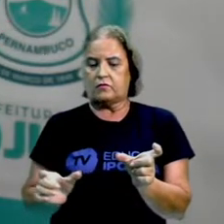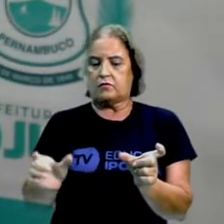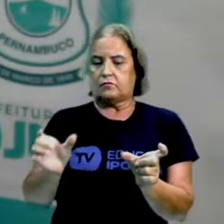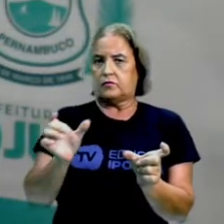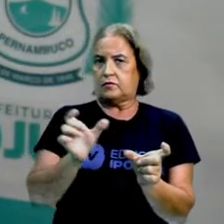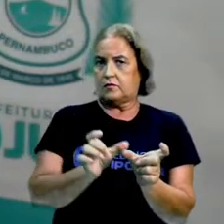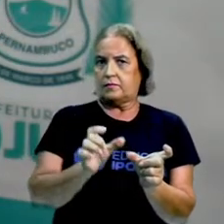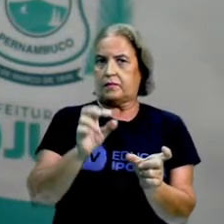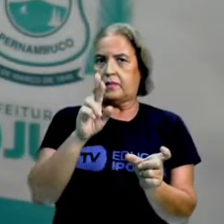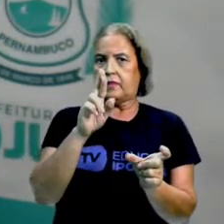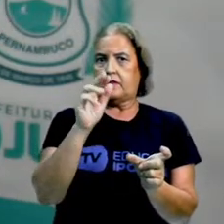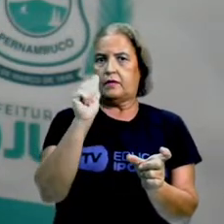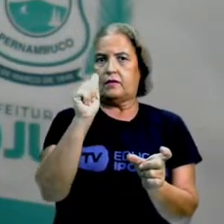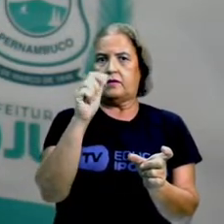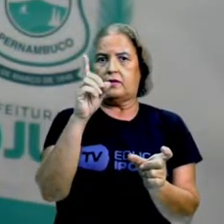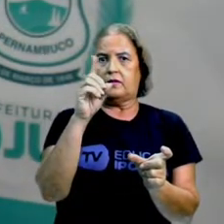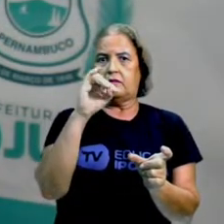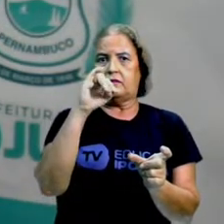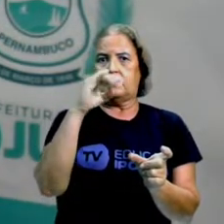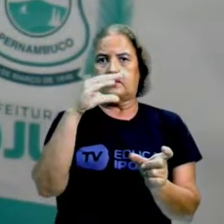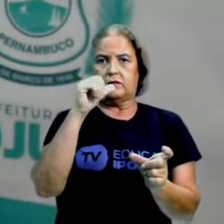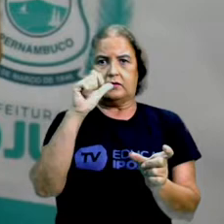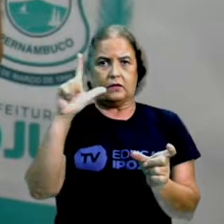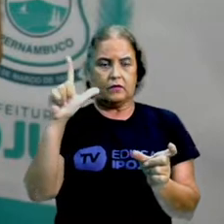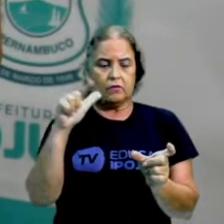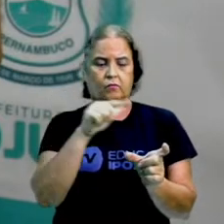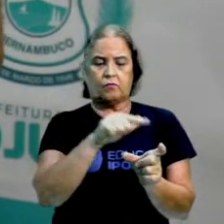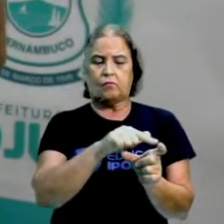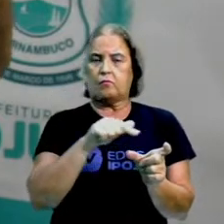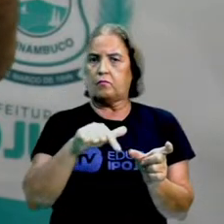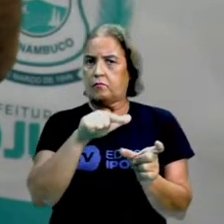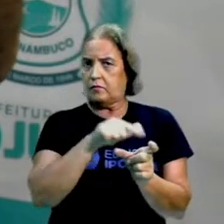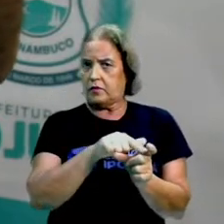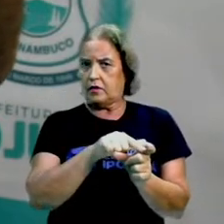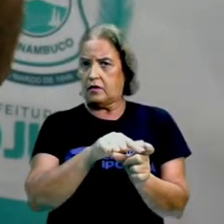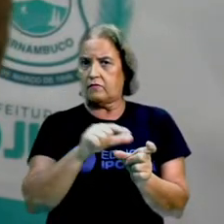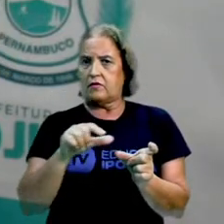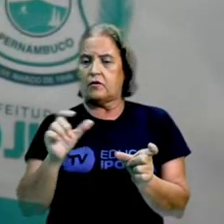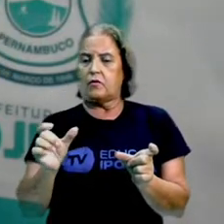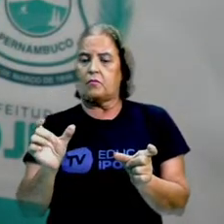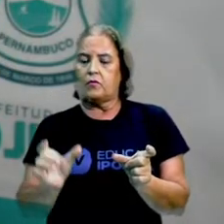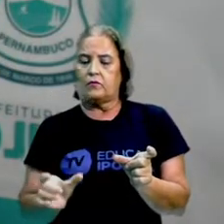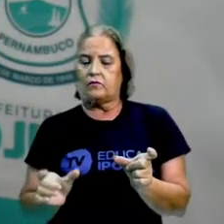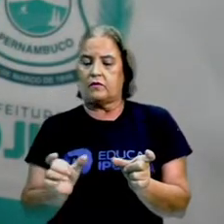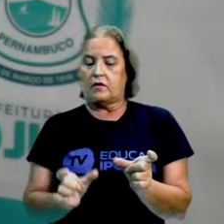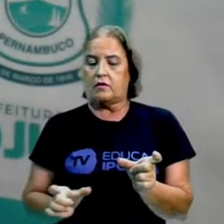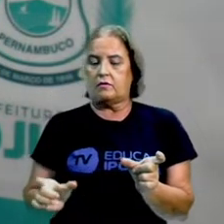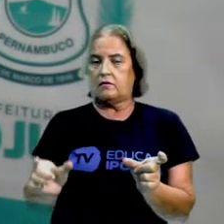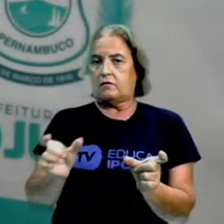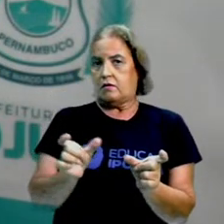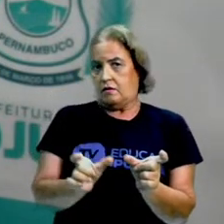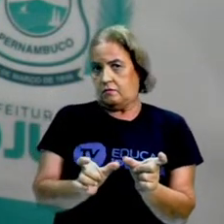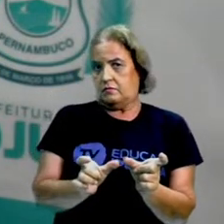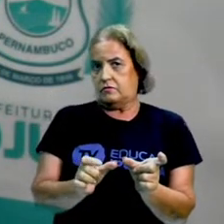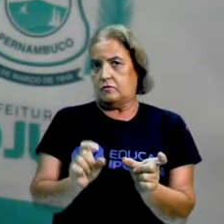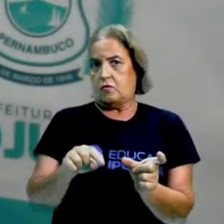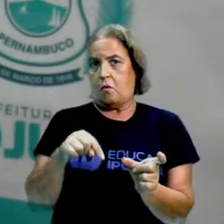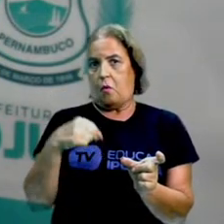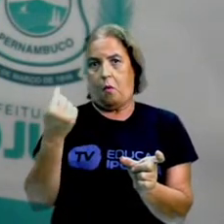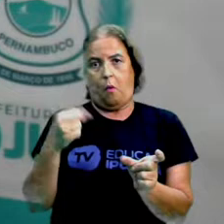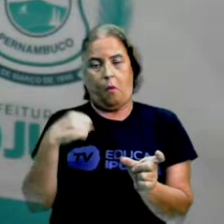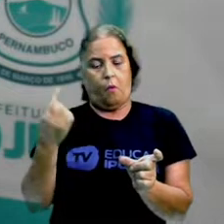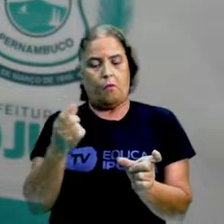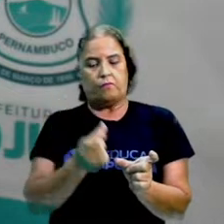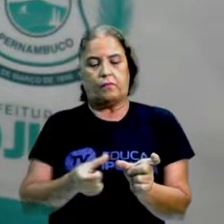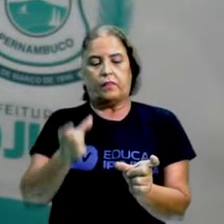Leandro? É aquela palavra primitiva, certo? Esse acréscimo, ele pode vir antes ou depois, e aí nós damos